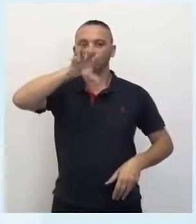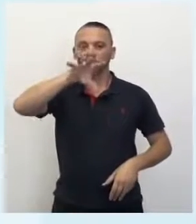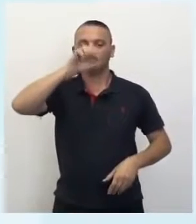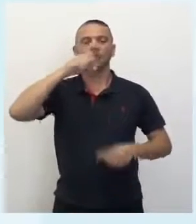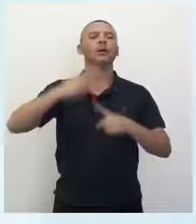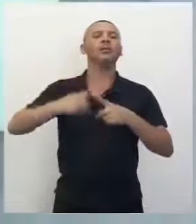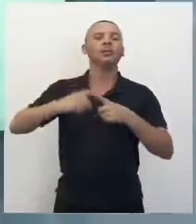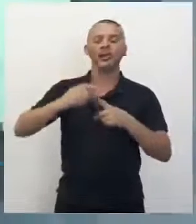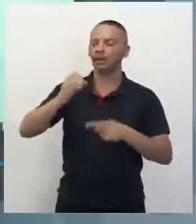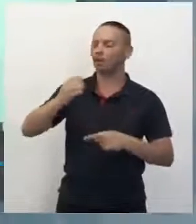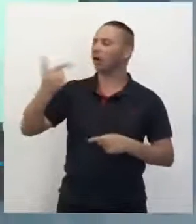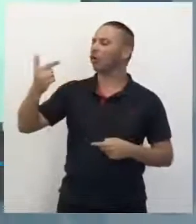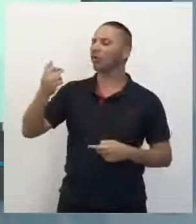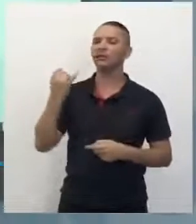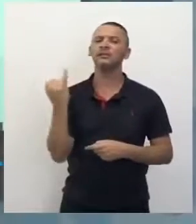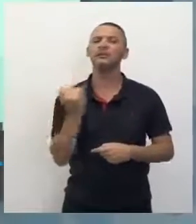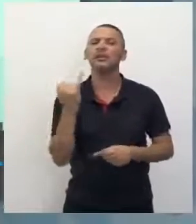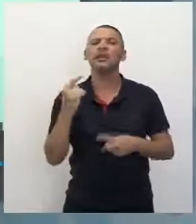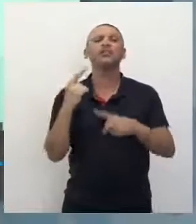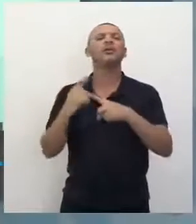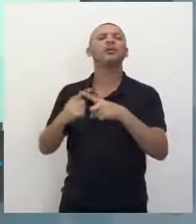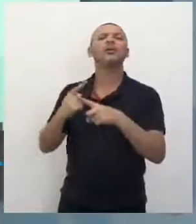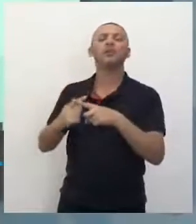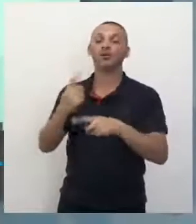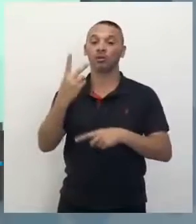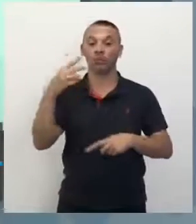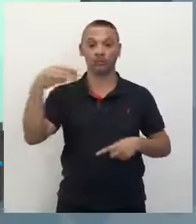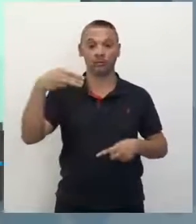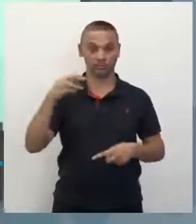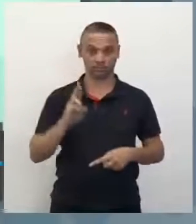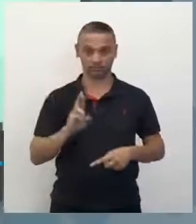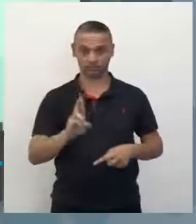corpo? E eu vou dar 2 minutinhos para você responder.